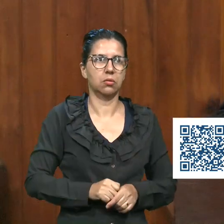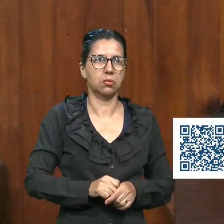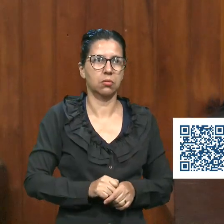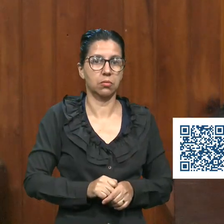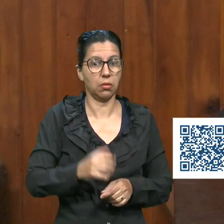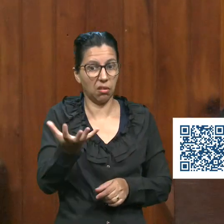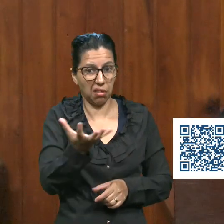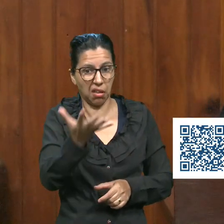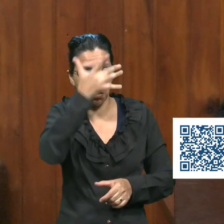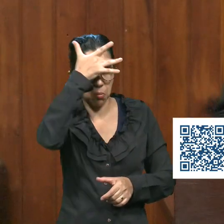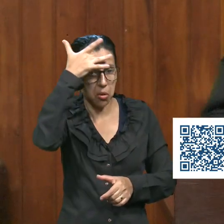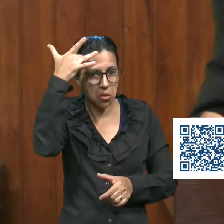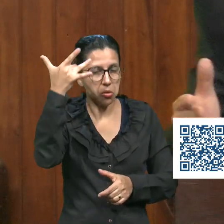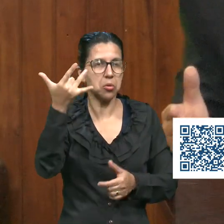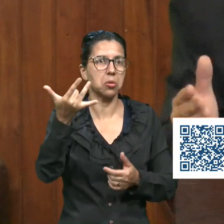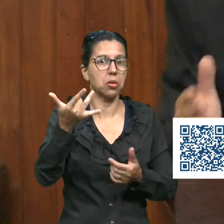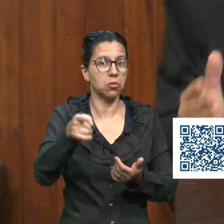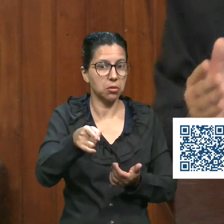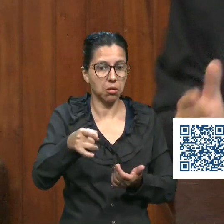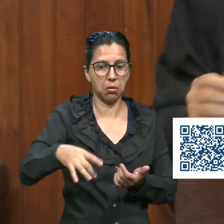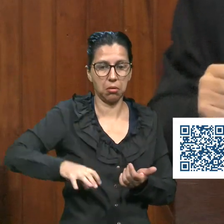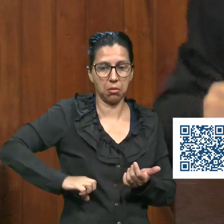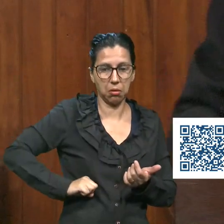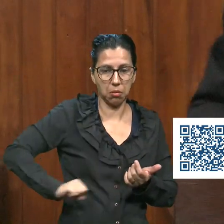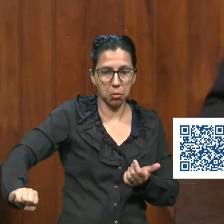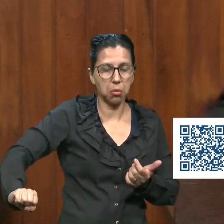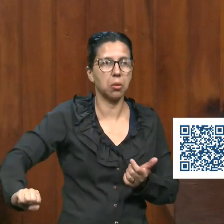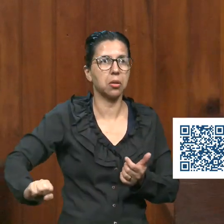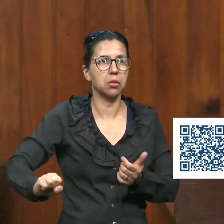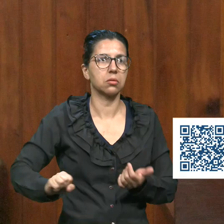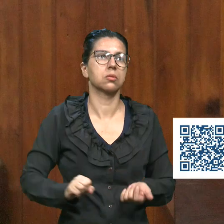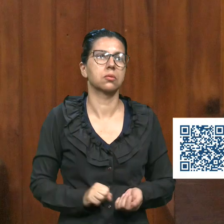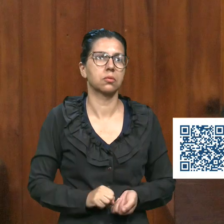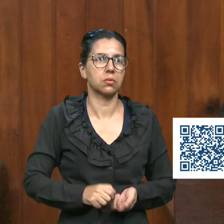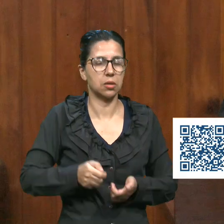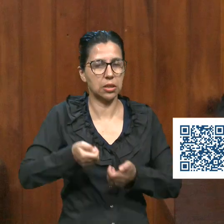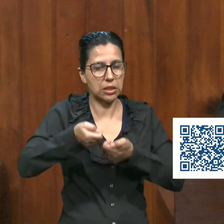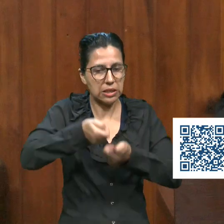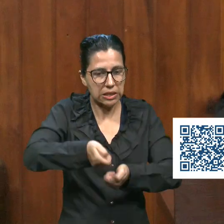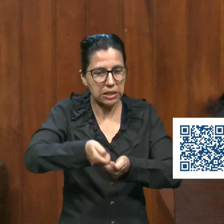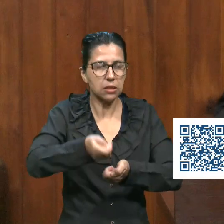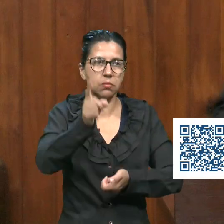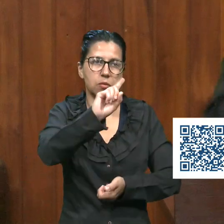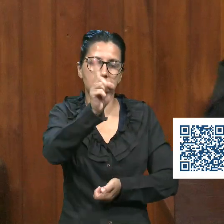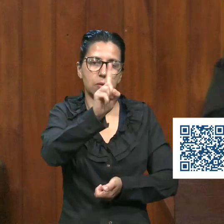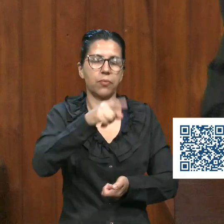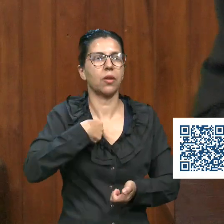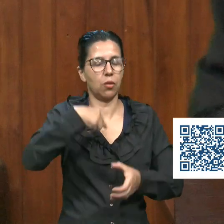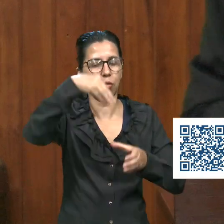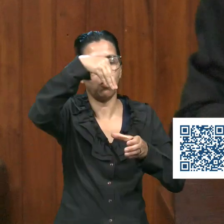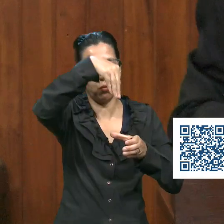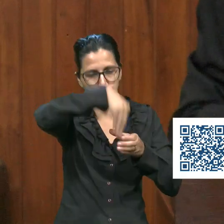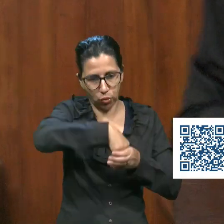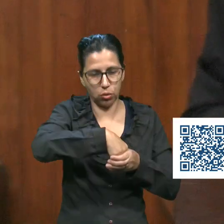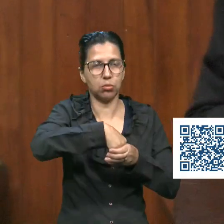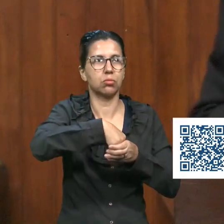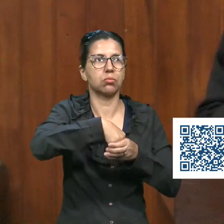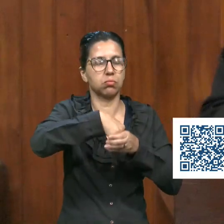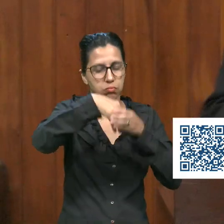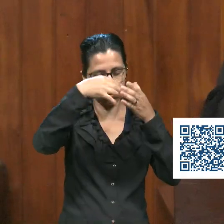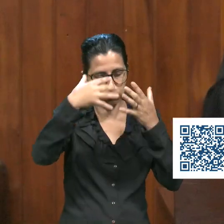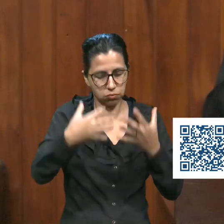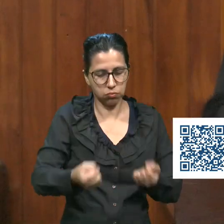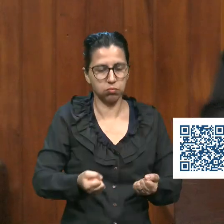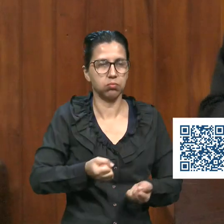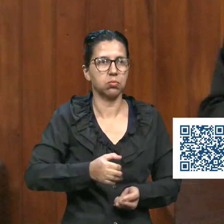sociedade brasileira a uma escuridão, diria eu. De forma, senhor presidente, que eu voto favoravelmente a essa moção de